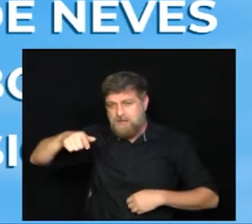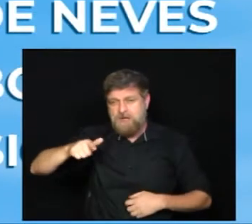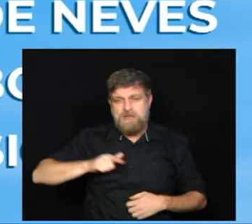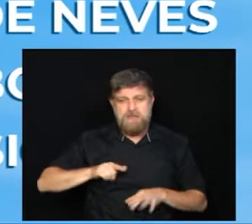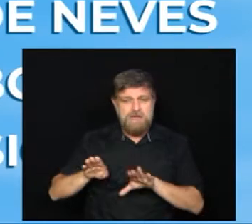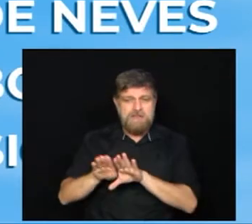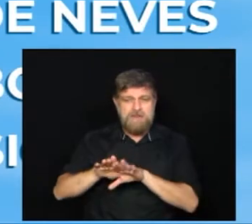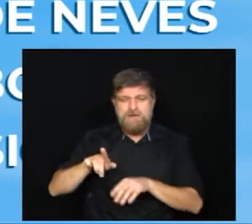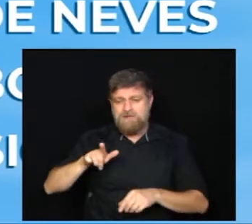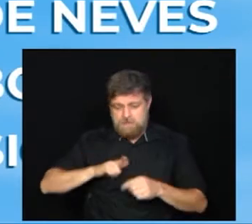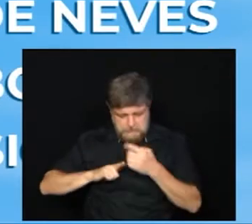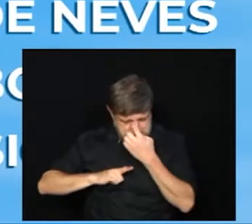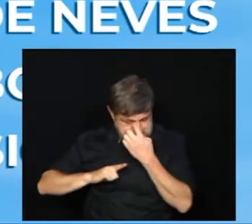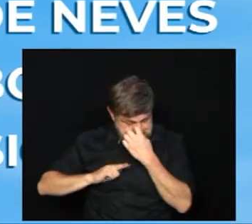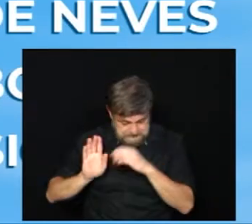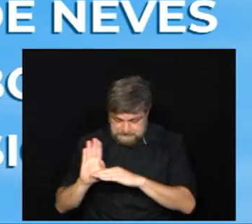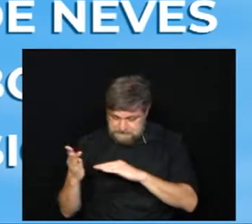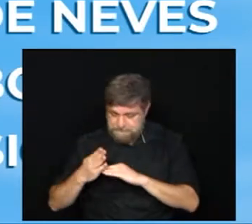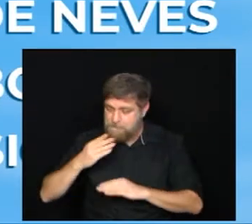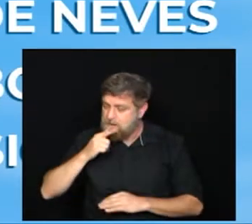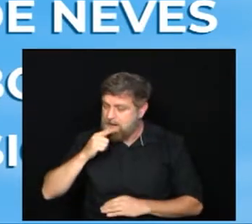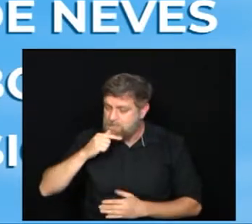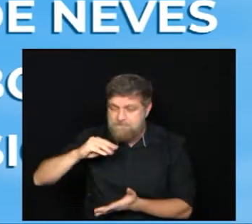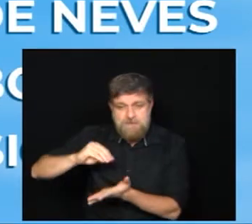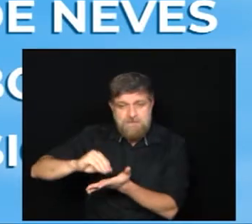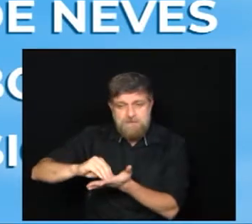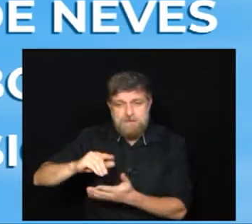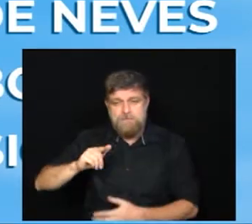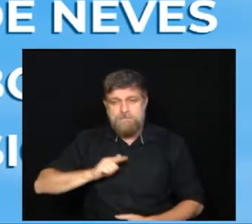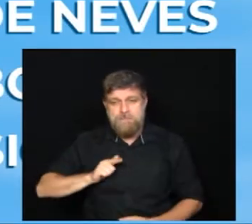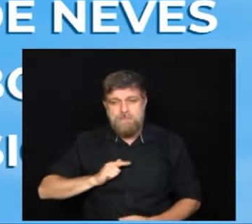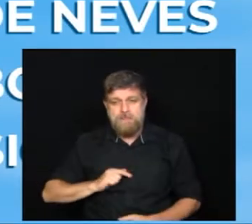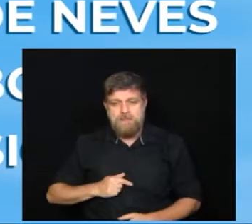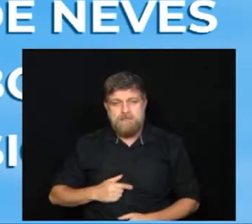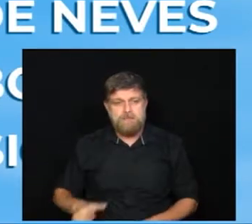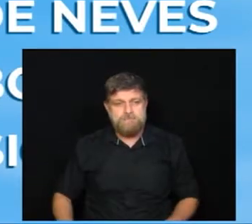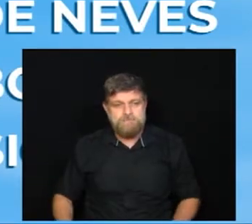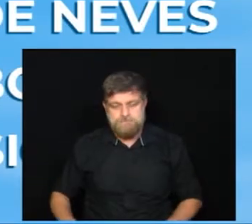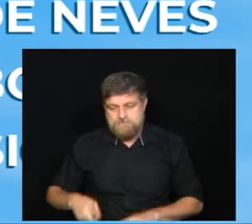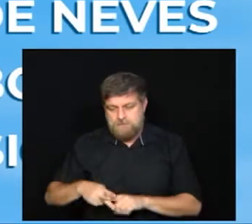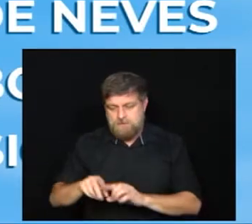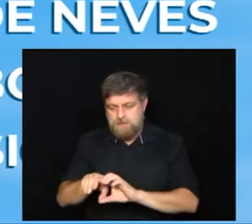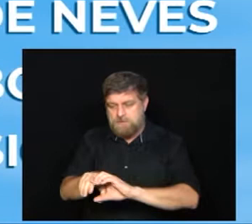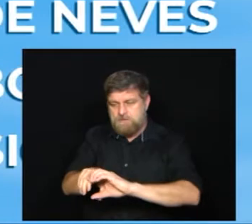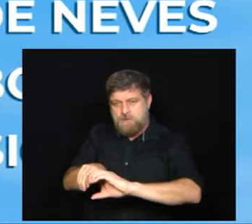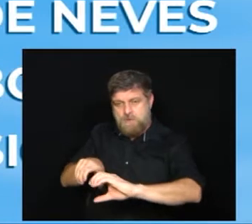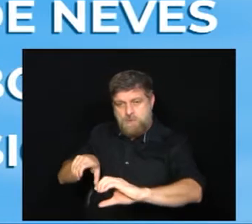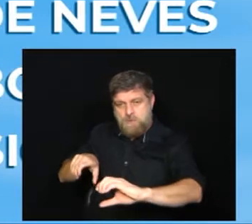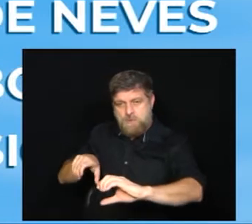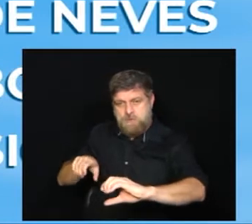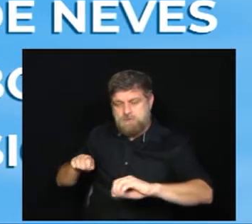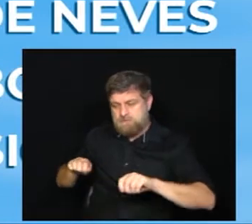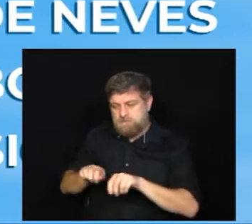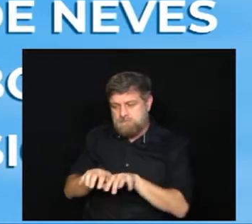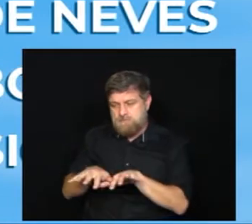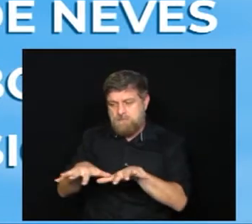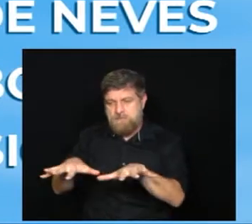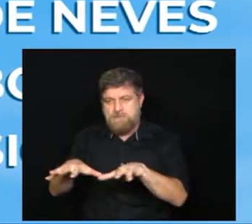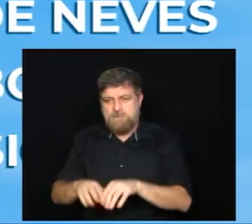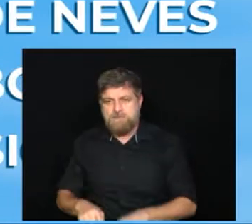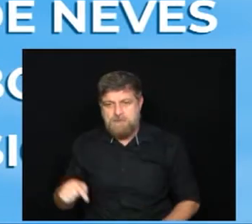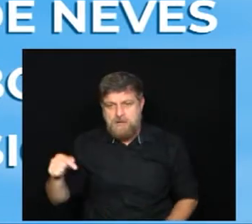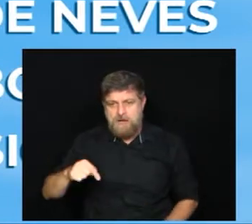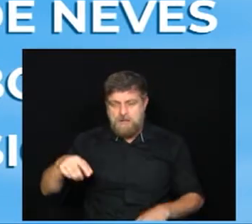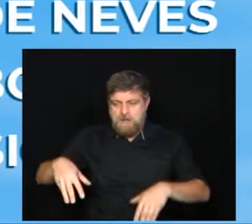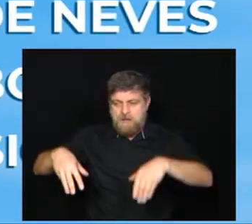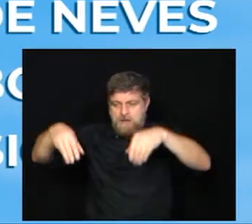bairros que ficarão sem água. Neste nós teremos aí o capeamento e a interligação de redes ali do Castelo